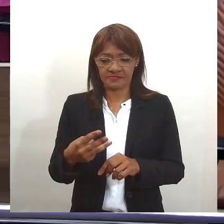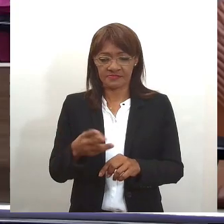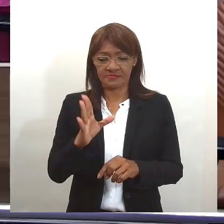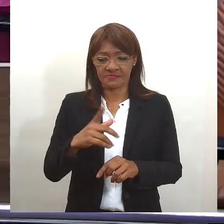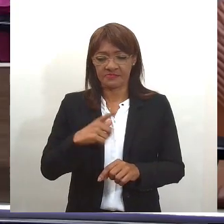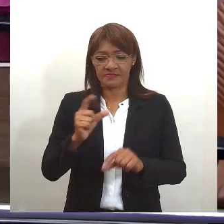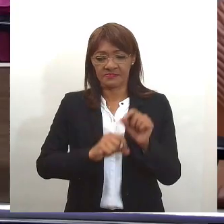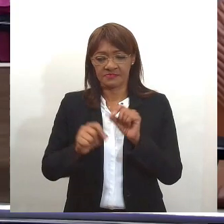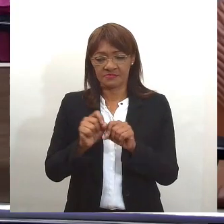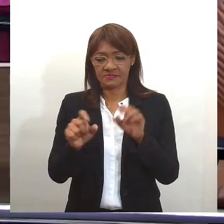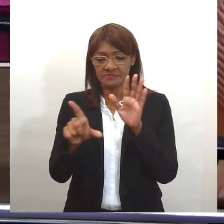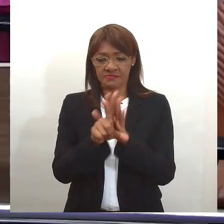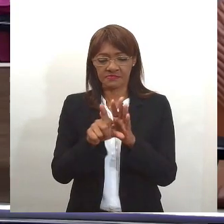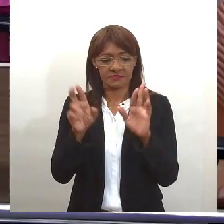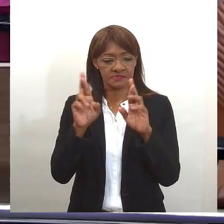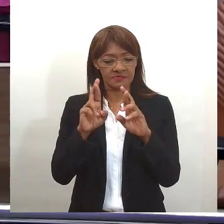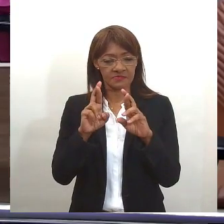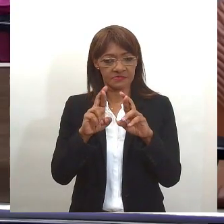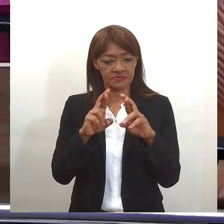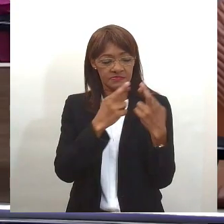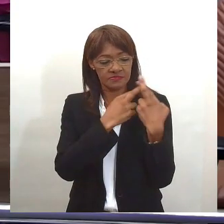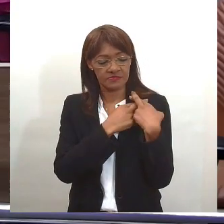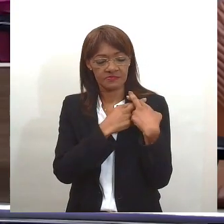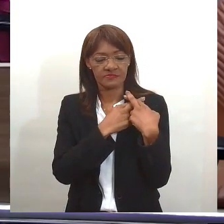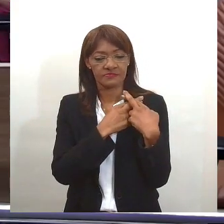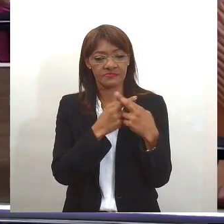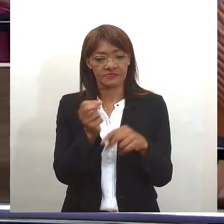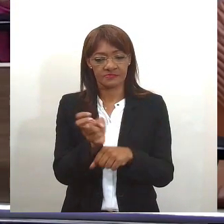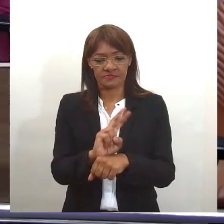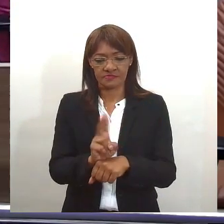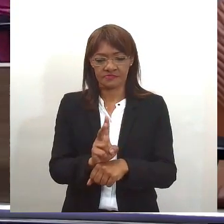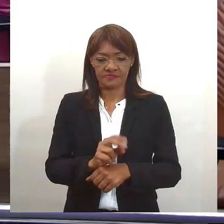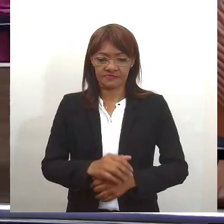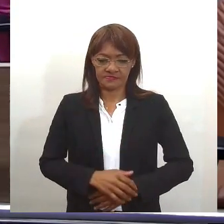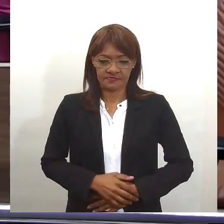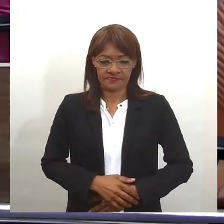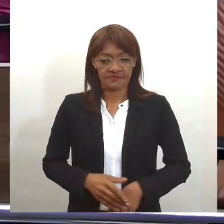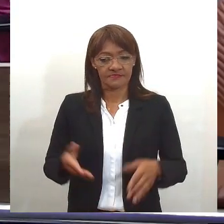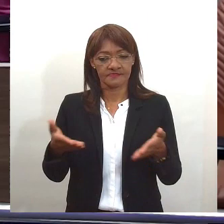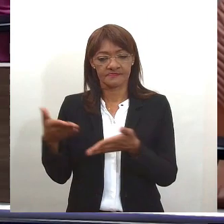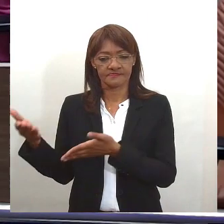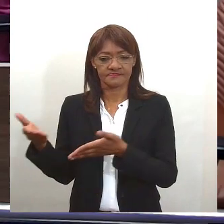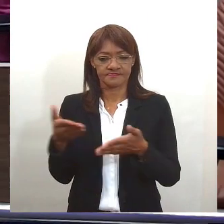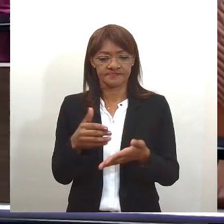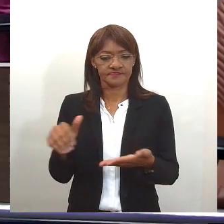Fiscal. Ouviremos agora a senhora secretária de Estado da Fazenda,